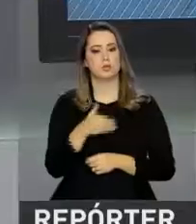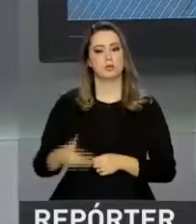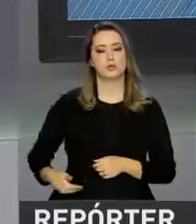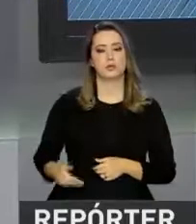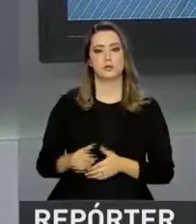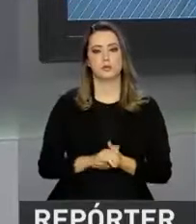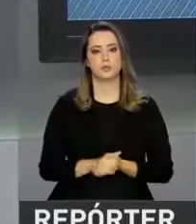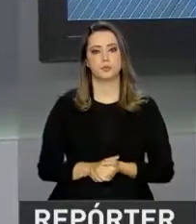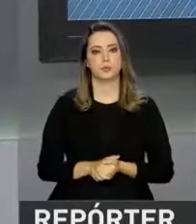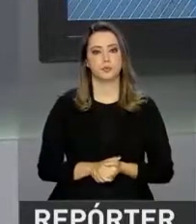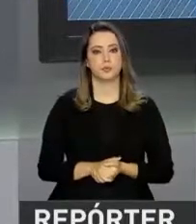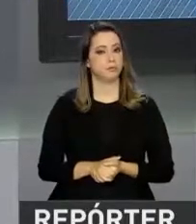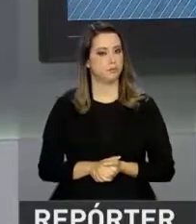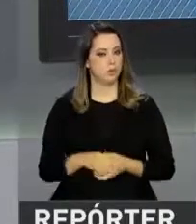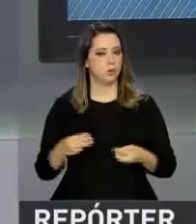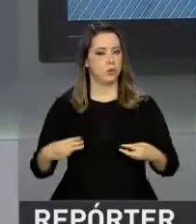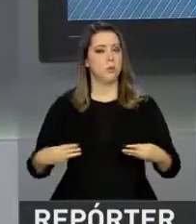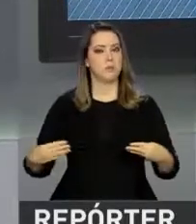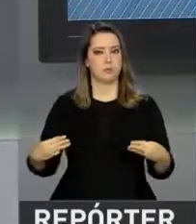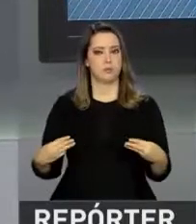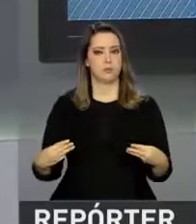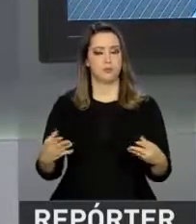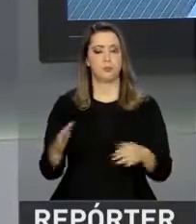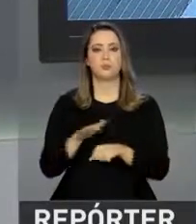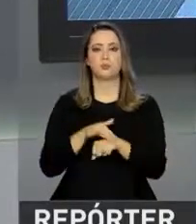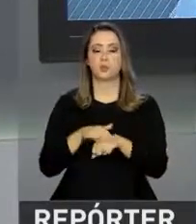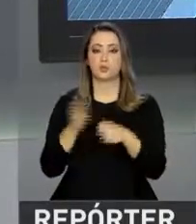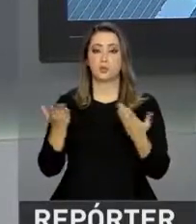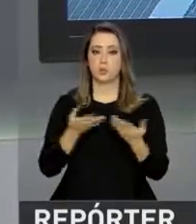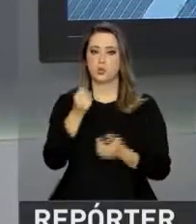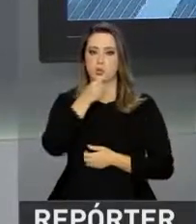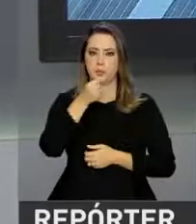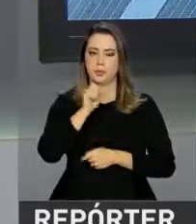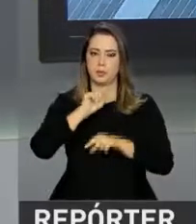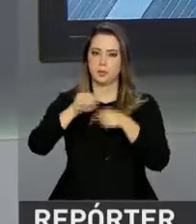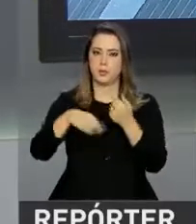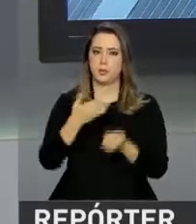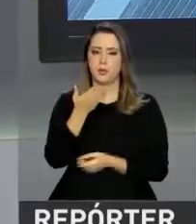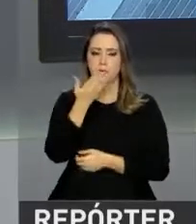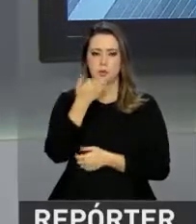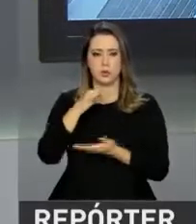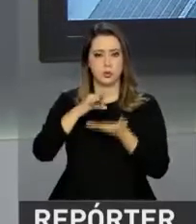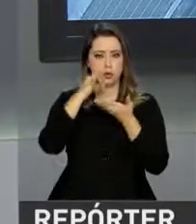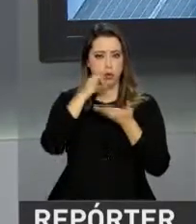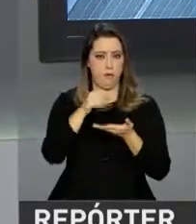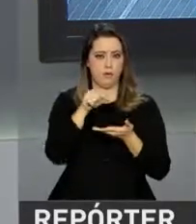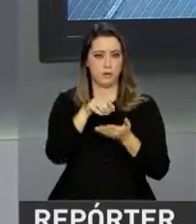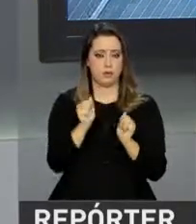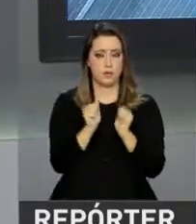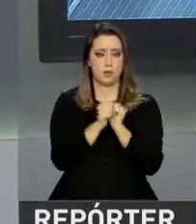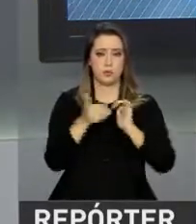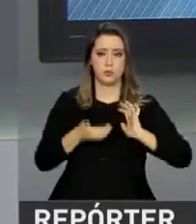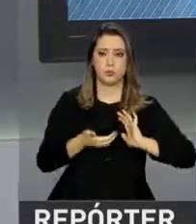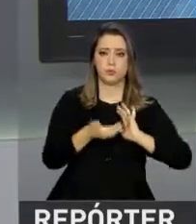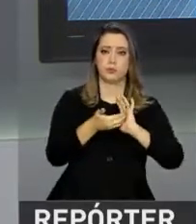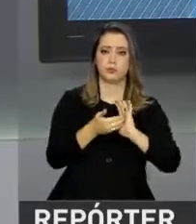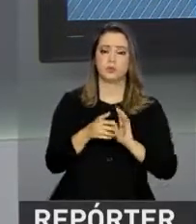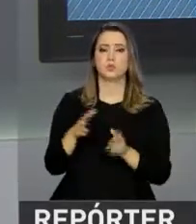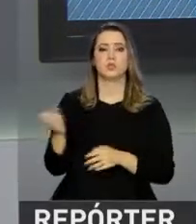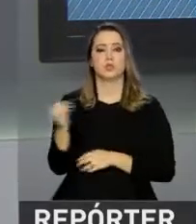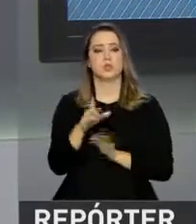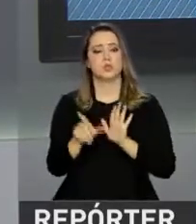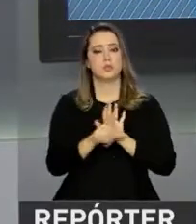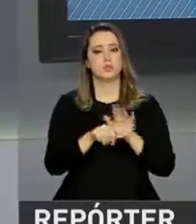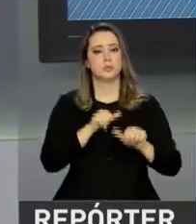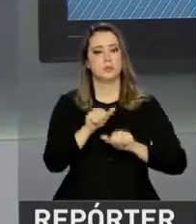o ministro carlos marun conversou hoje com a imprensa após um café da manhã com o presidente da câmara rodrigo maia ea reforma